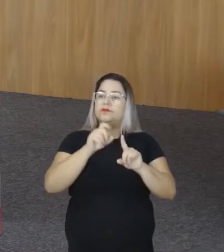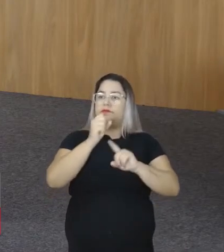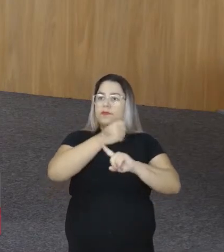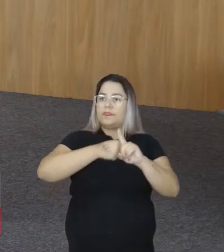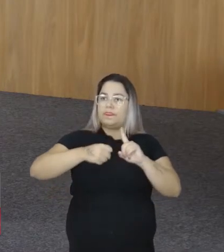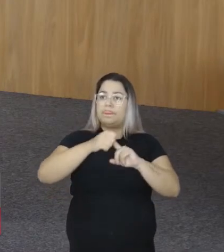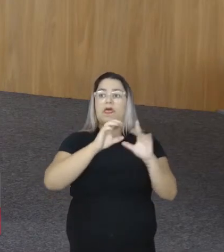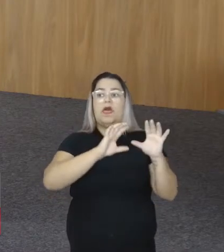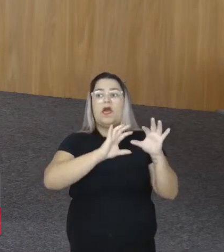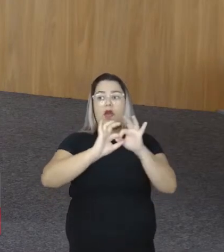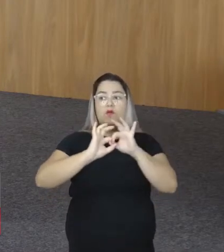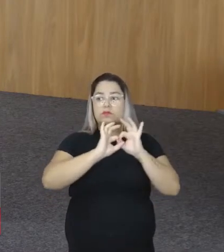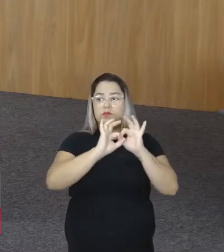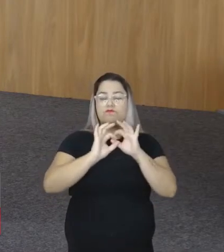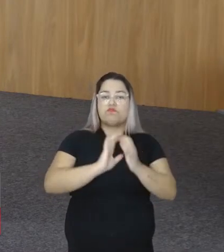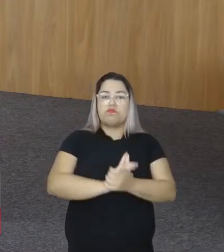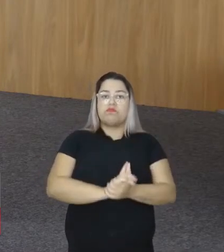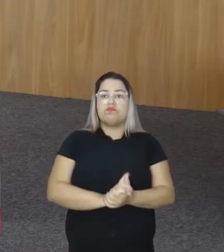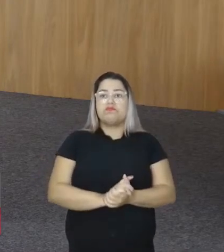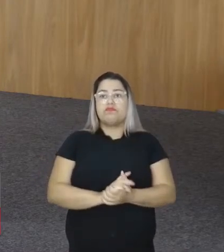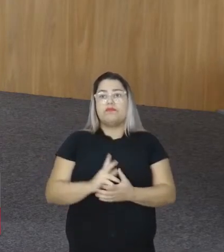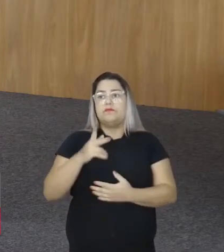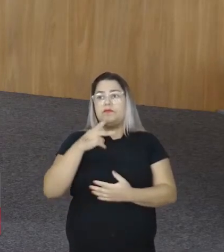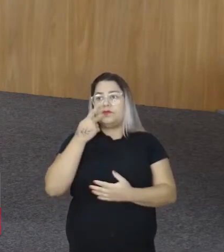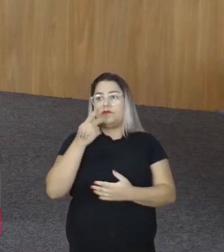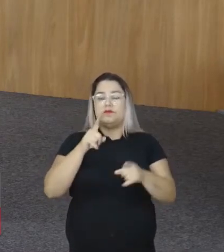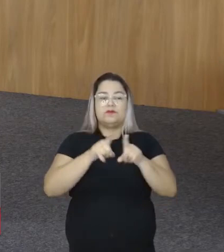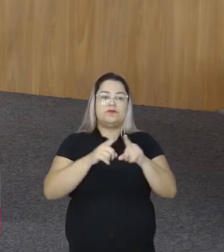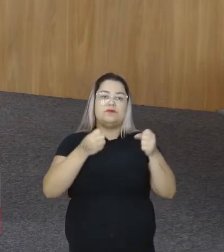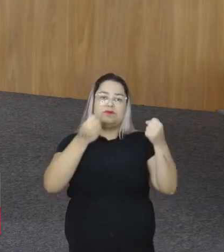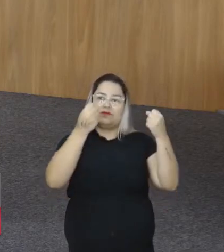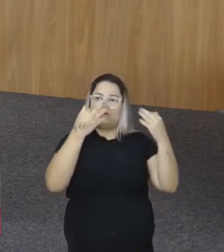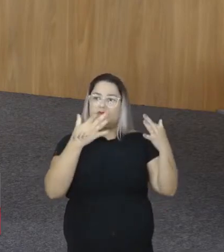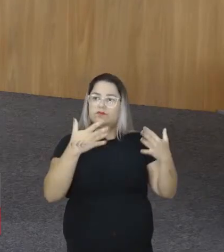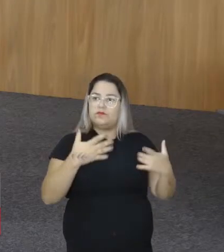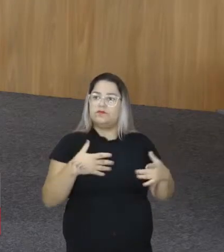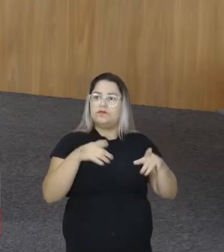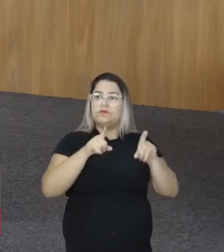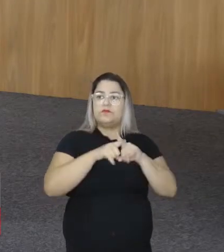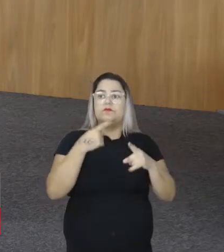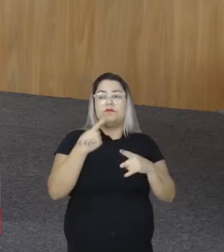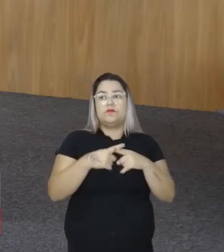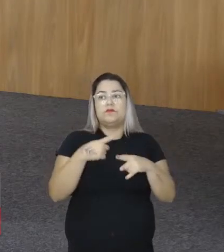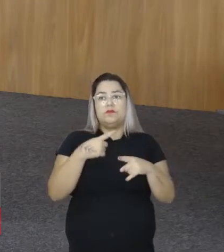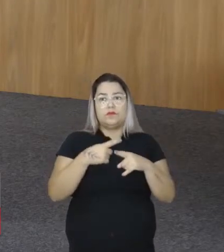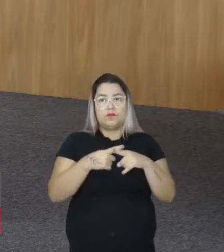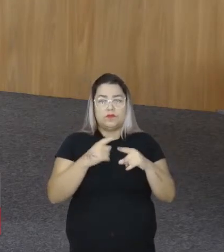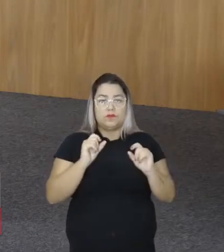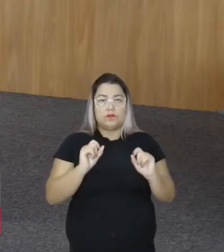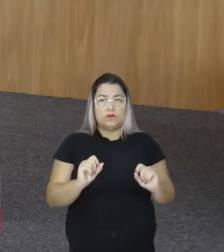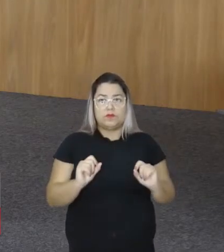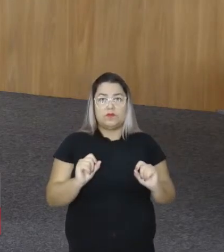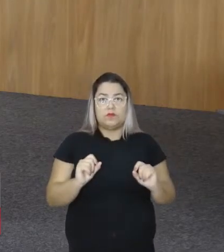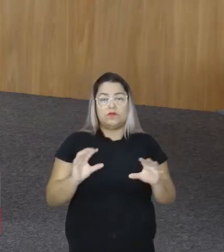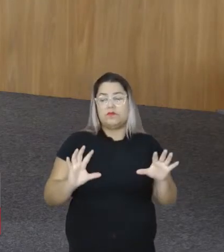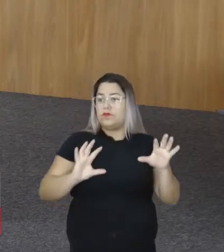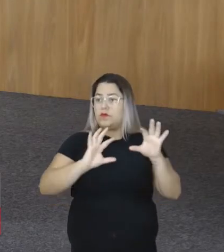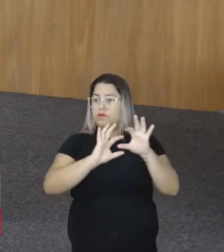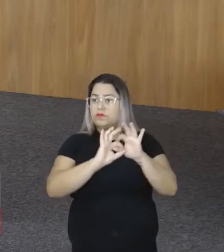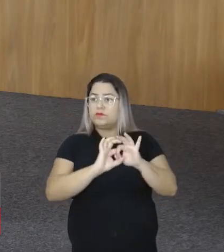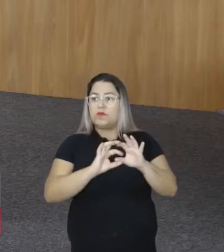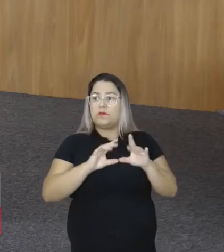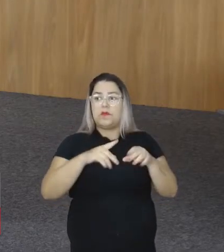Societárias da União. Eu queria o seu comentário e também a explicação que resolução é essa e por que as entidades ligadas, né,